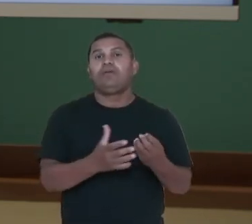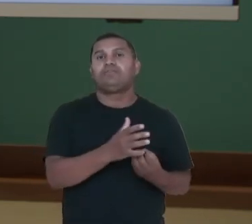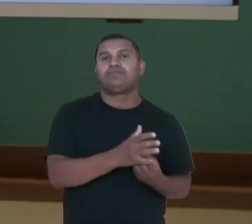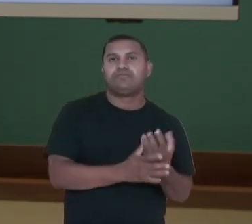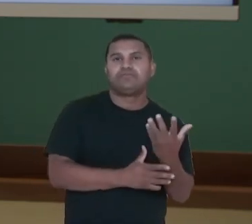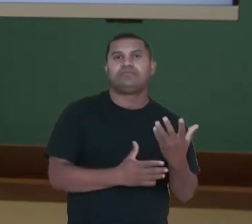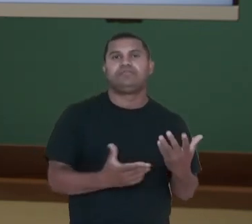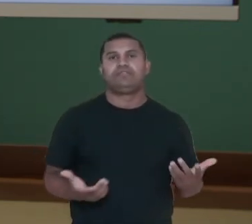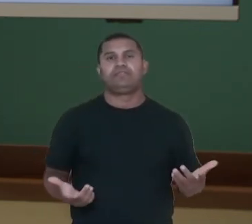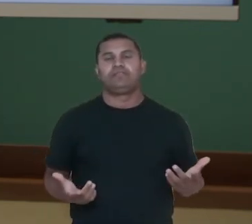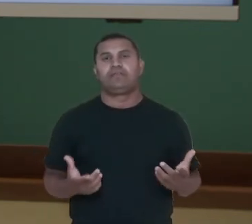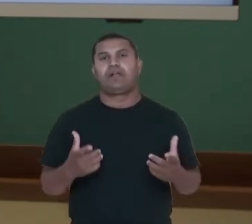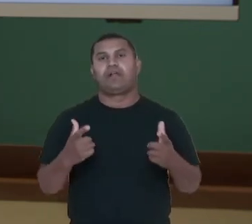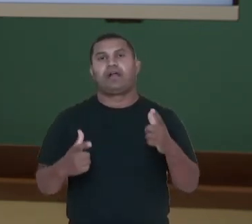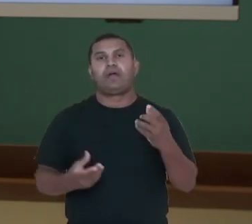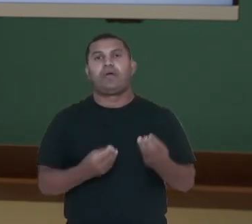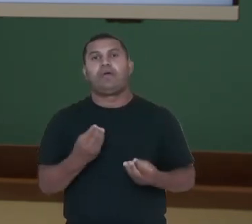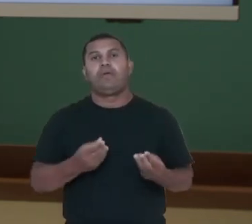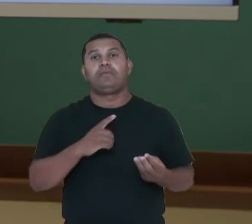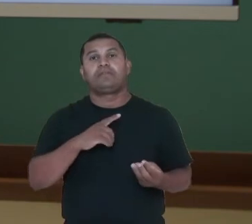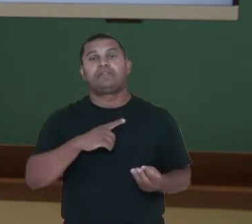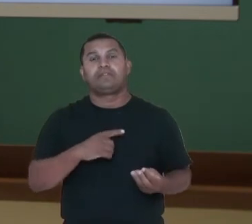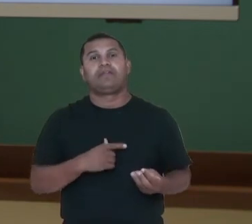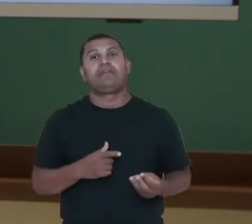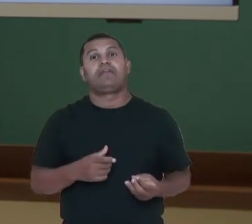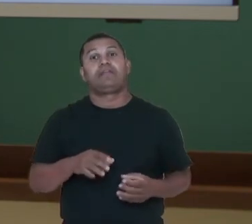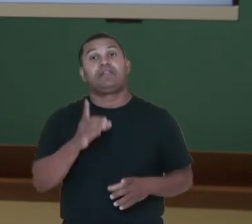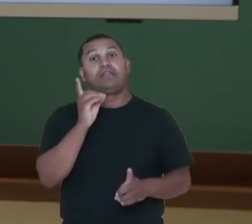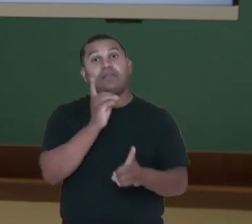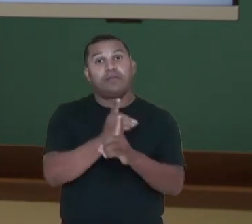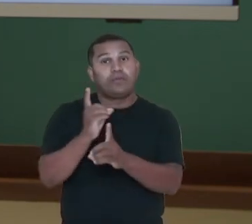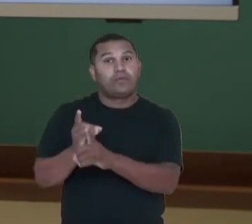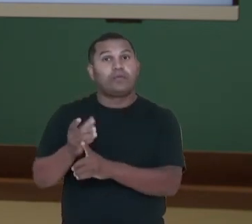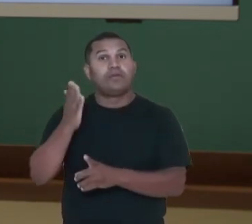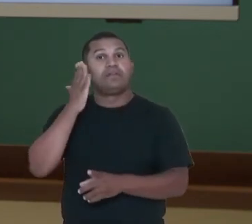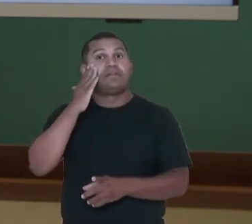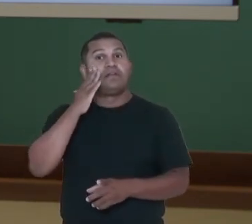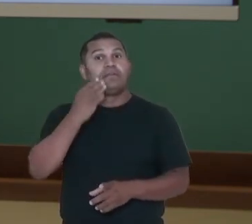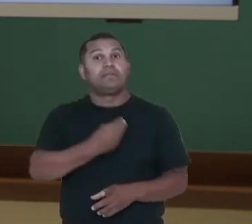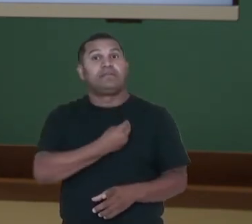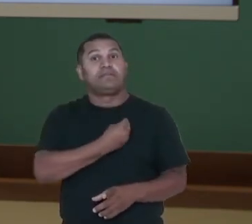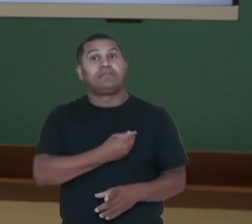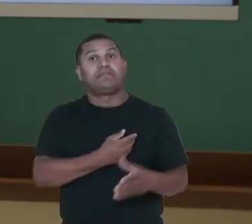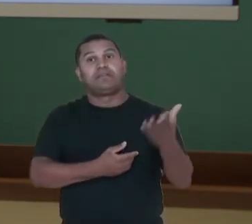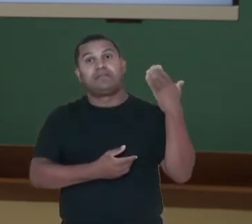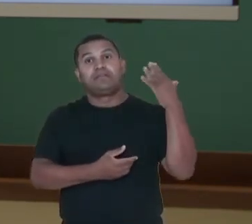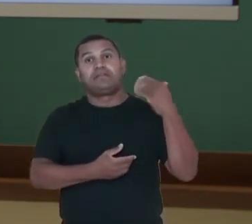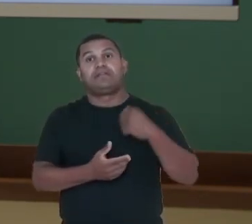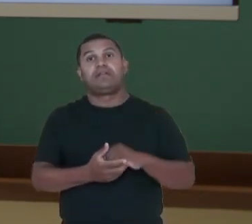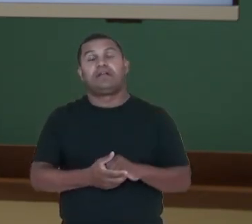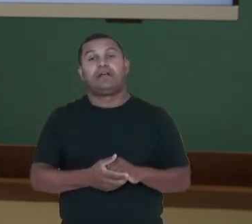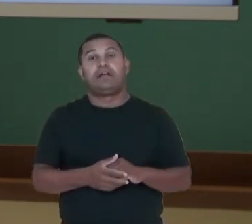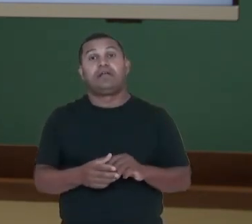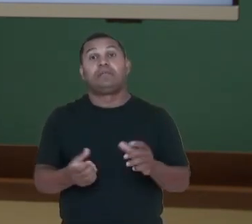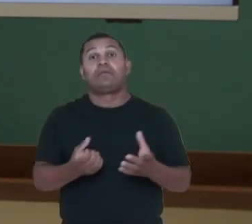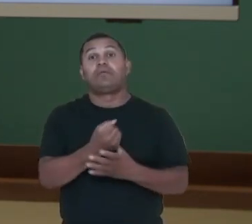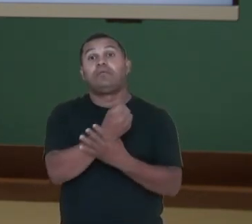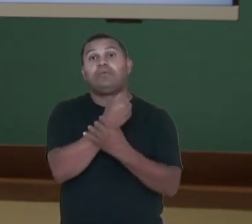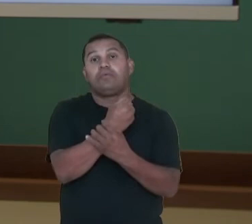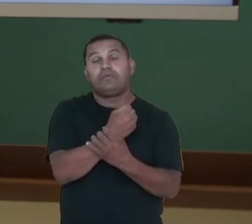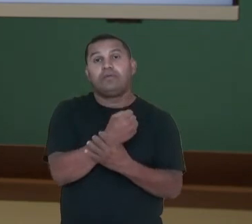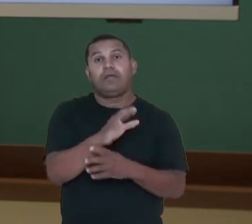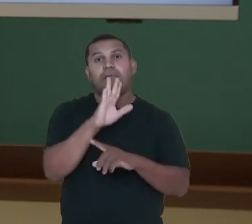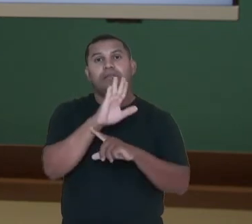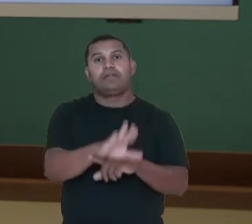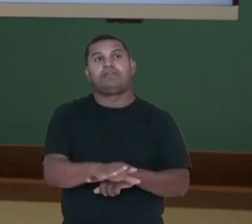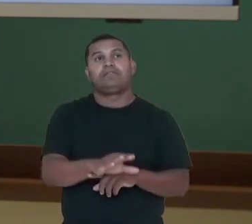do estudo do genético, conseguiu descobrir de onde ele veio, como que ele se instalou, né? E como também controlar ele, né? Através de